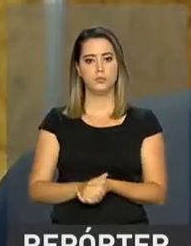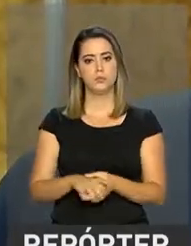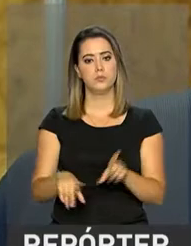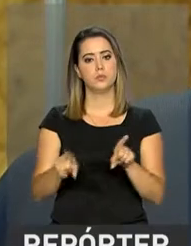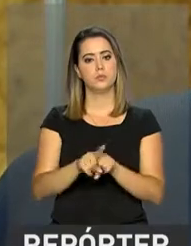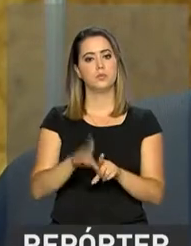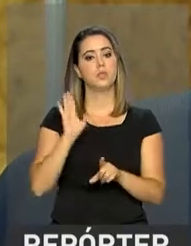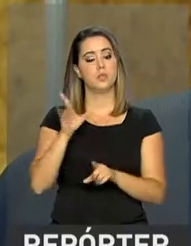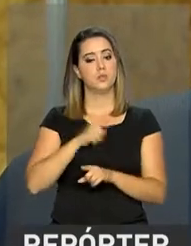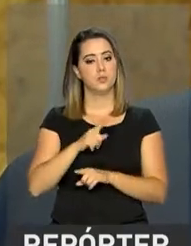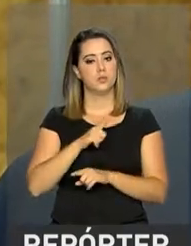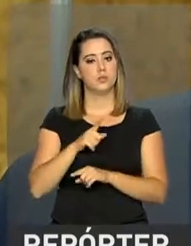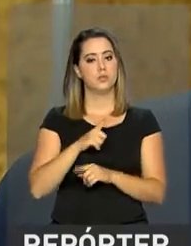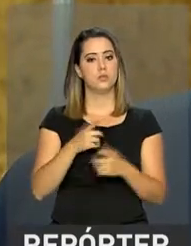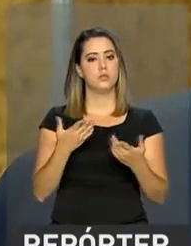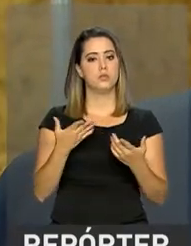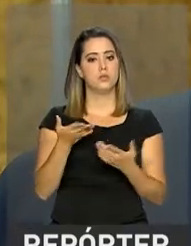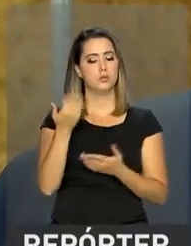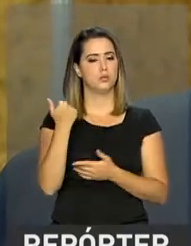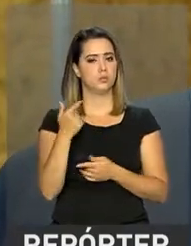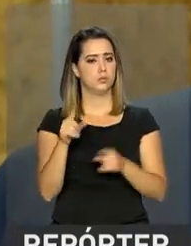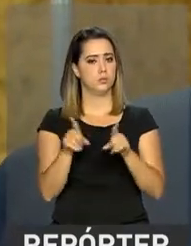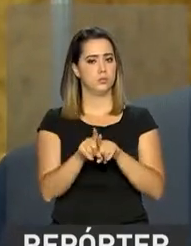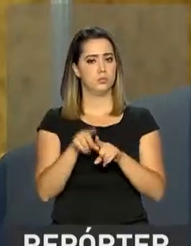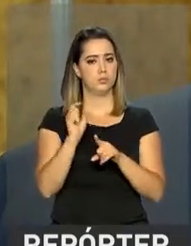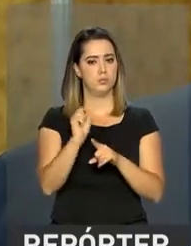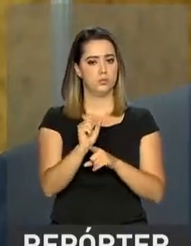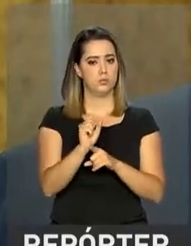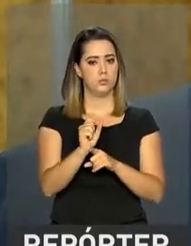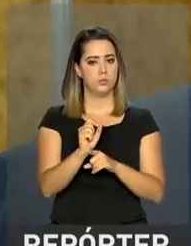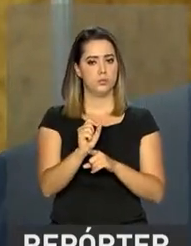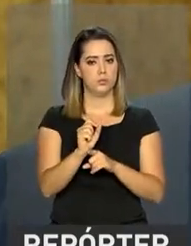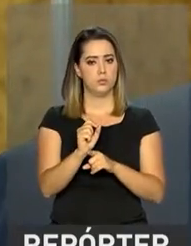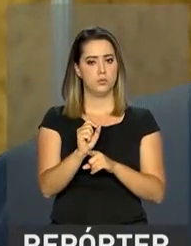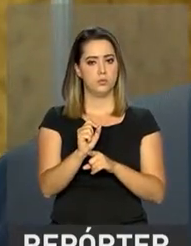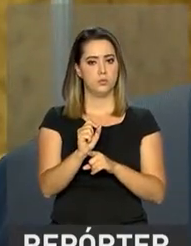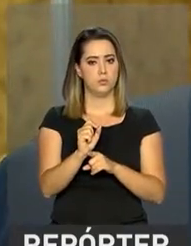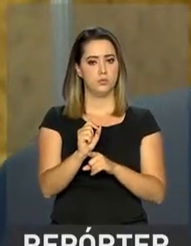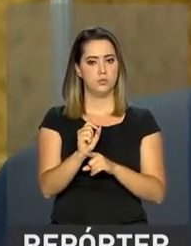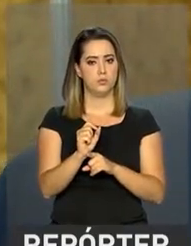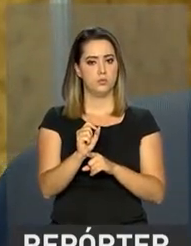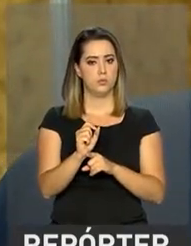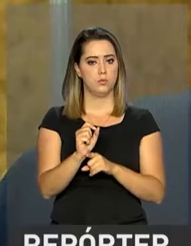2018, né, já teve lugar a parte de